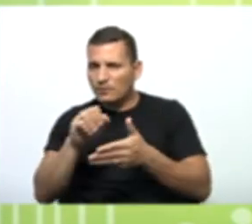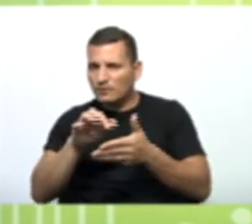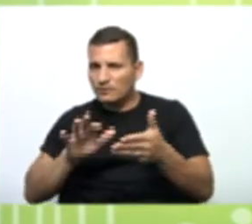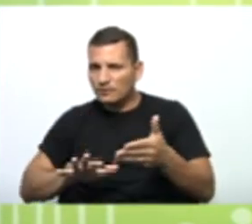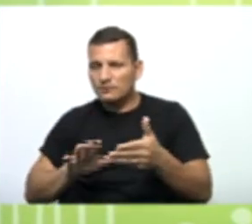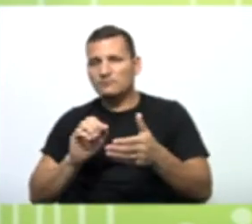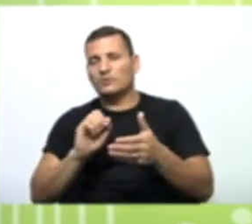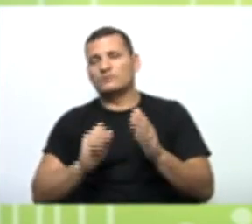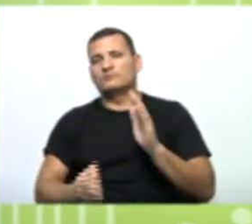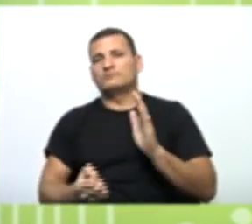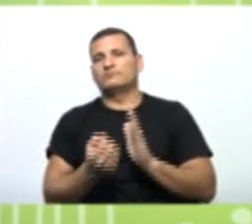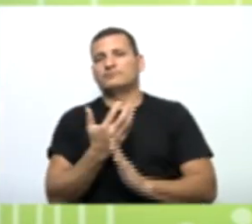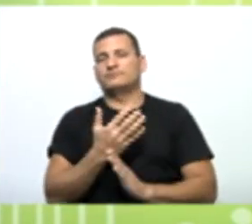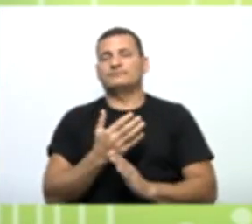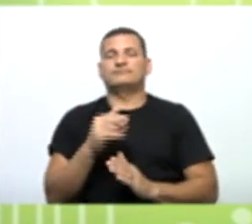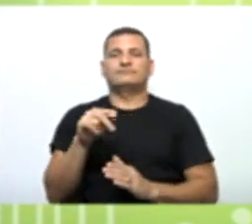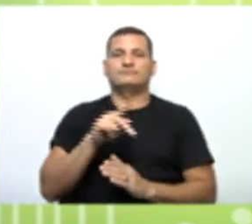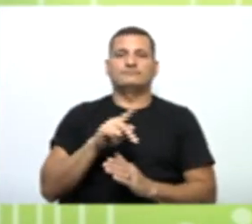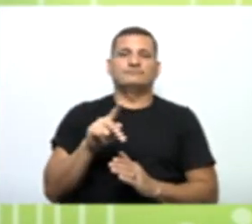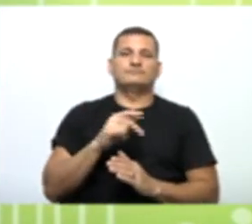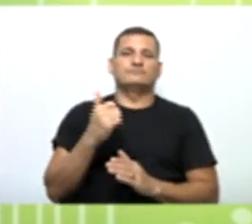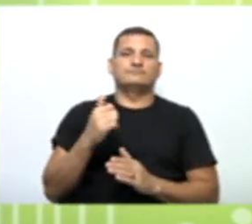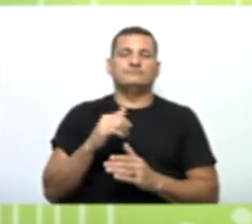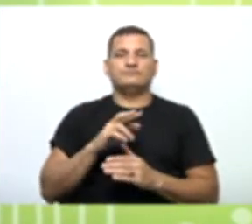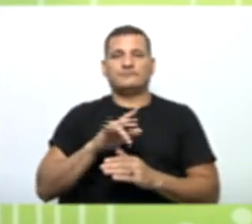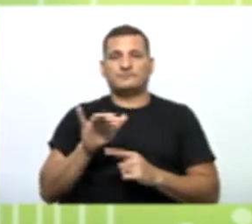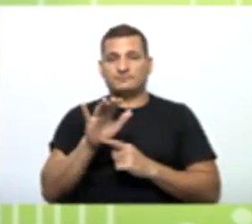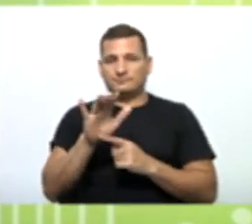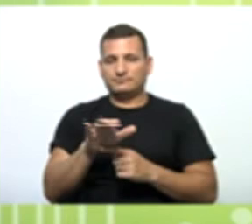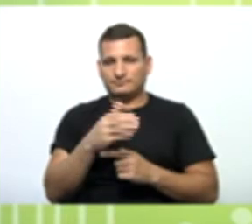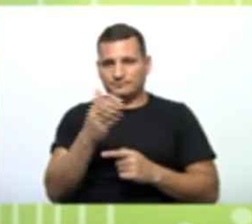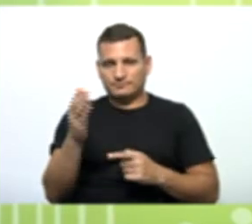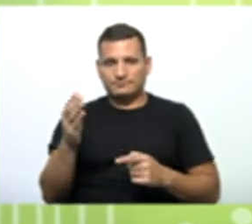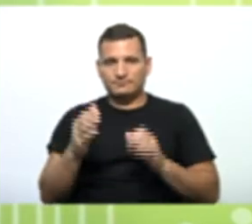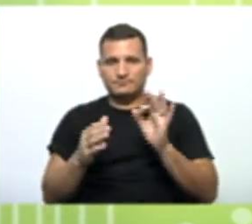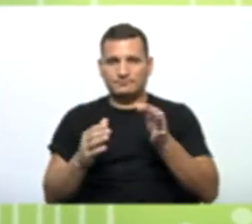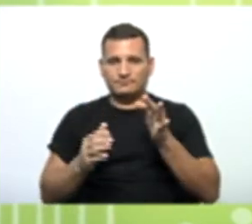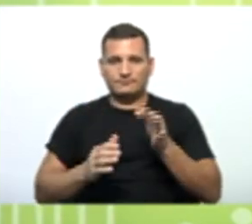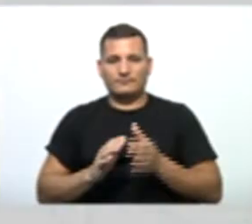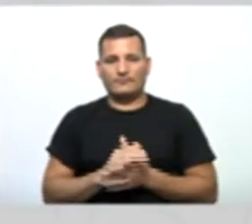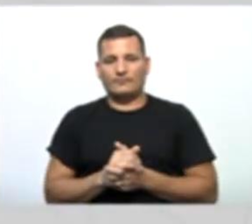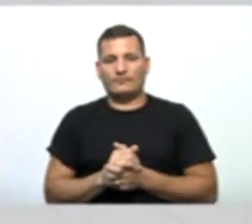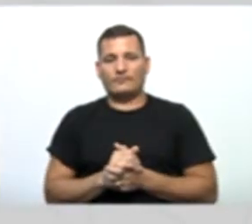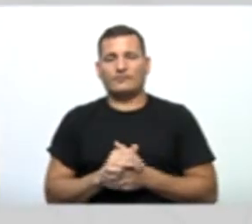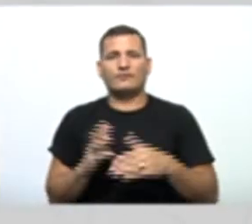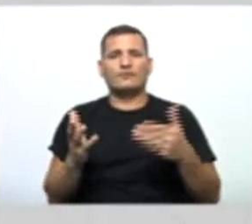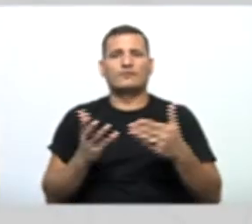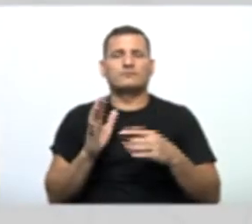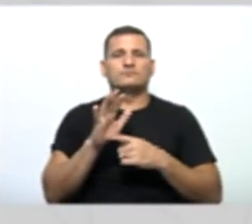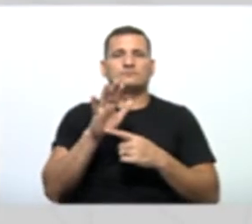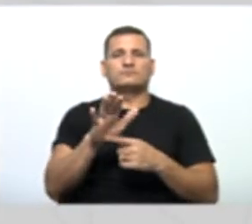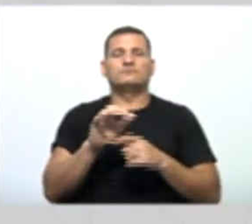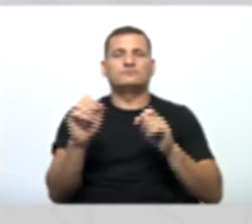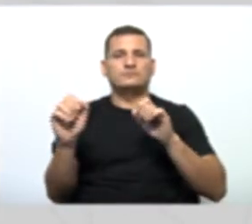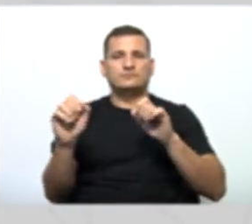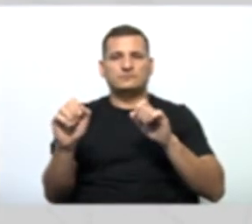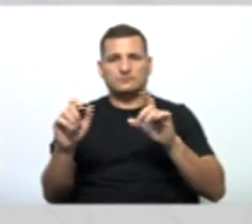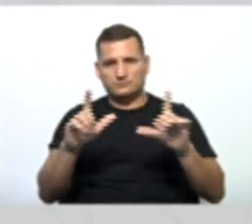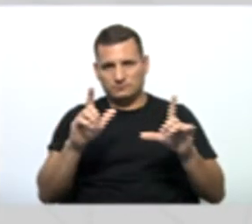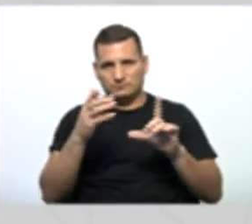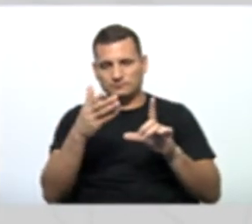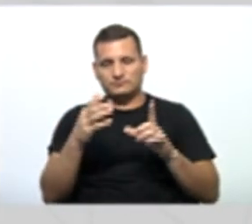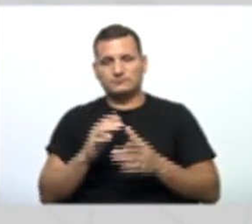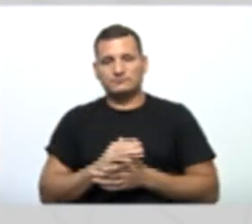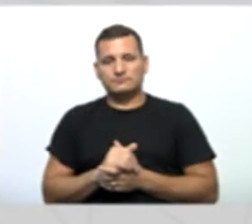aqui para o Silmar, que ele vai estar repassando aqui e eu vou mostrar para vocês, certo? Vou mostrar aqui nos slides anteriores, ó.